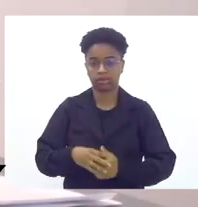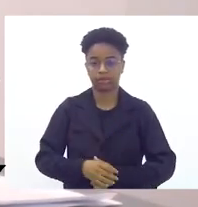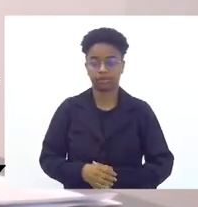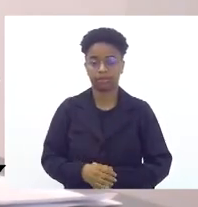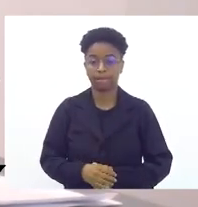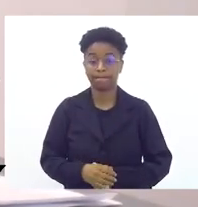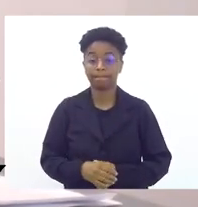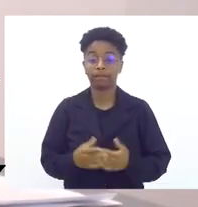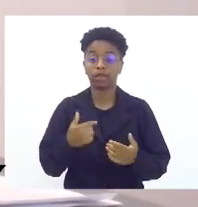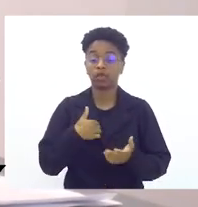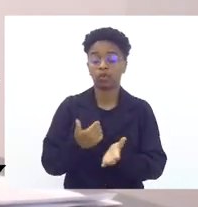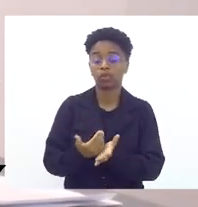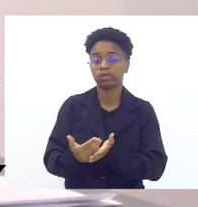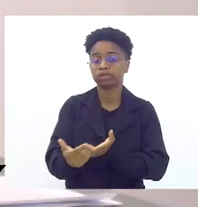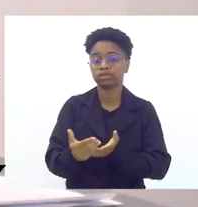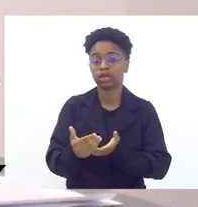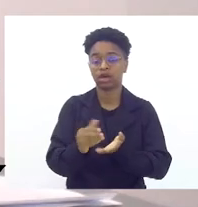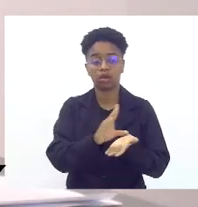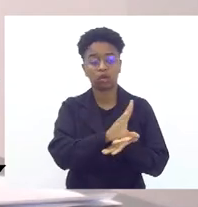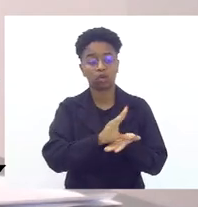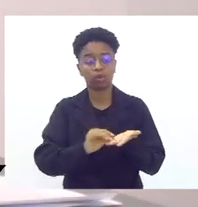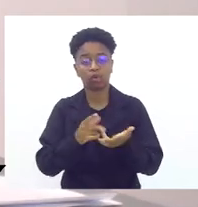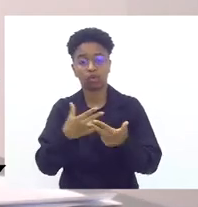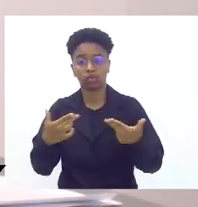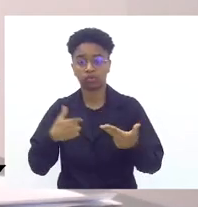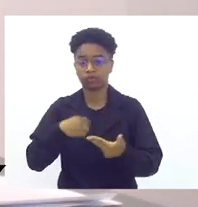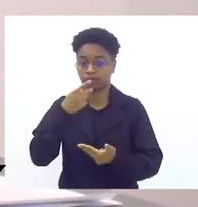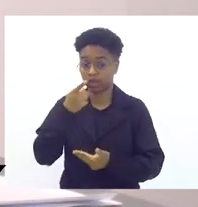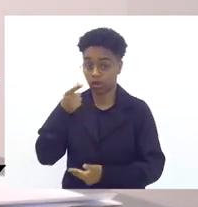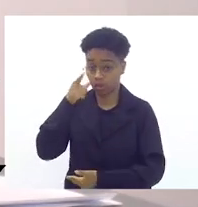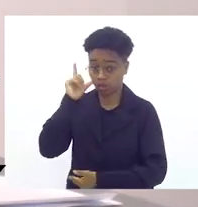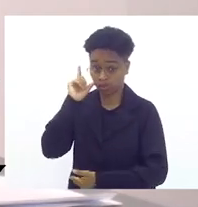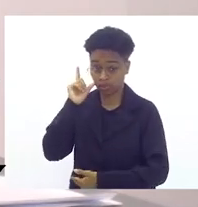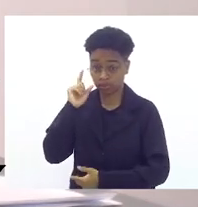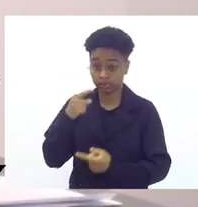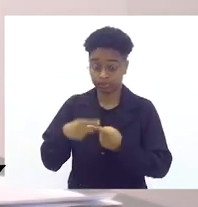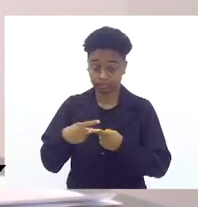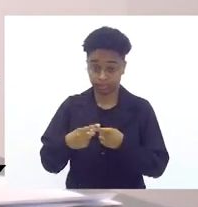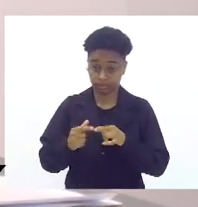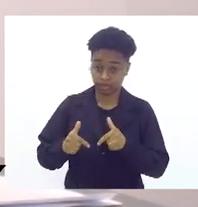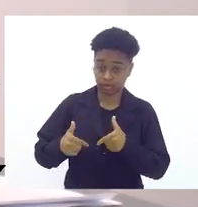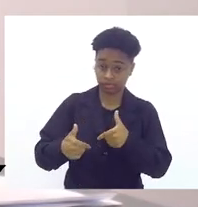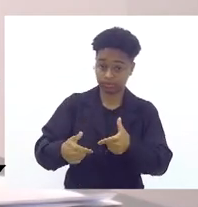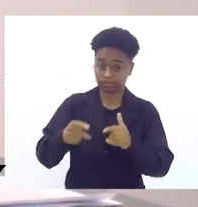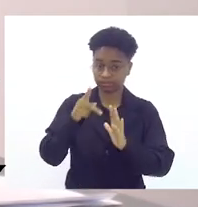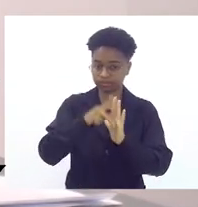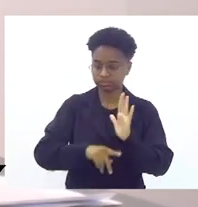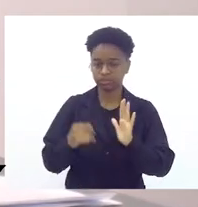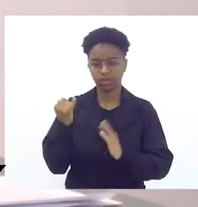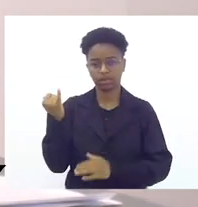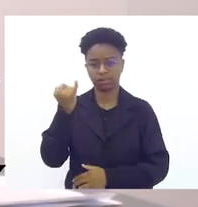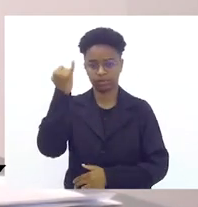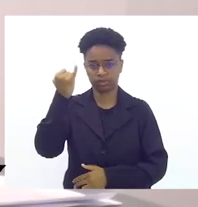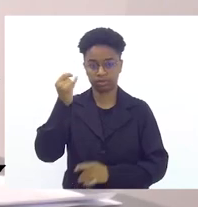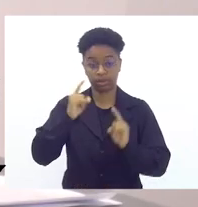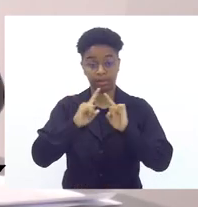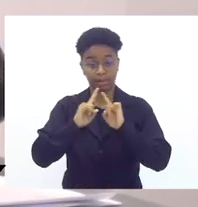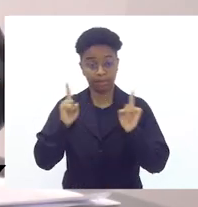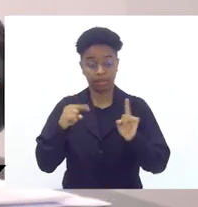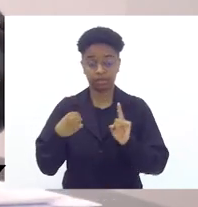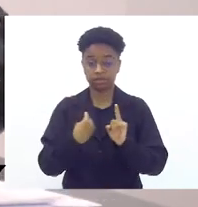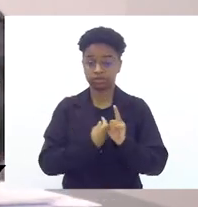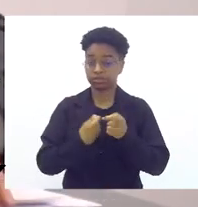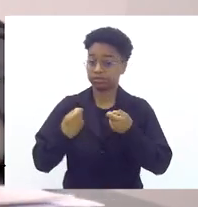CPI é porque isso é muito importante a iniciativa do projeto é importante mas a gente